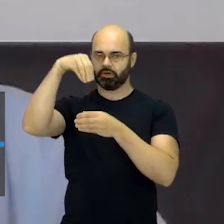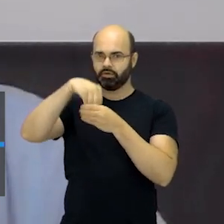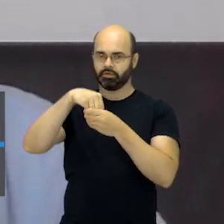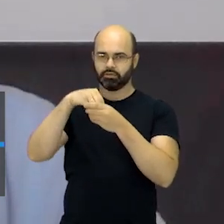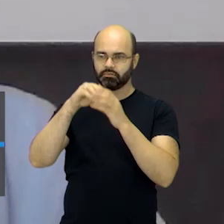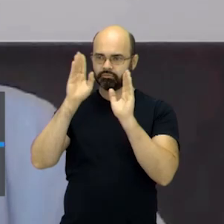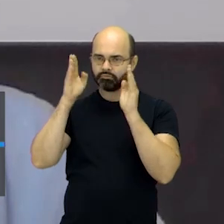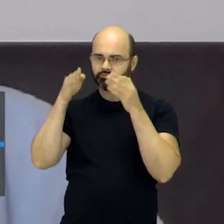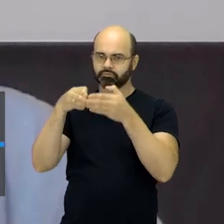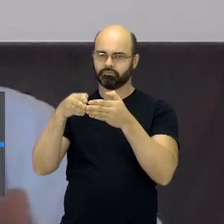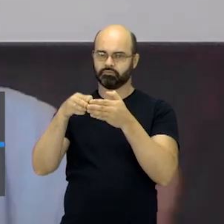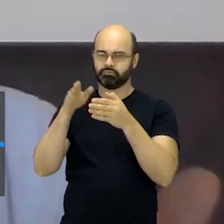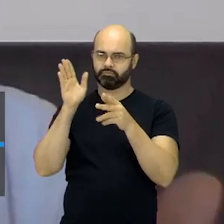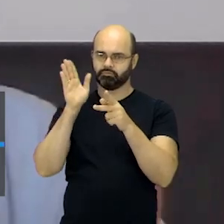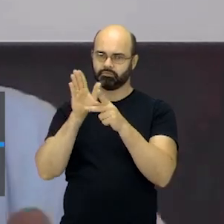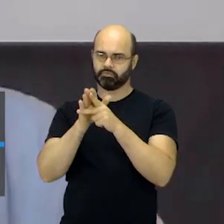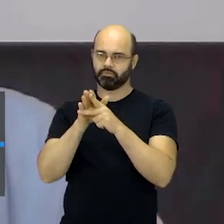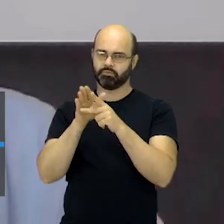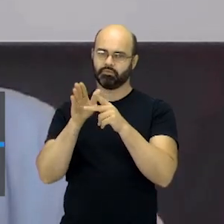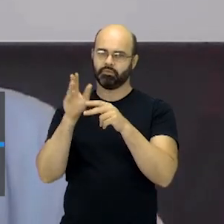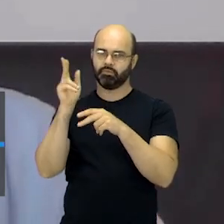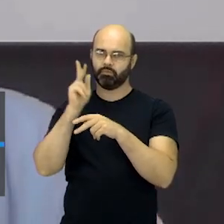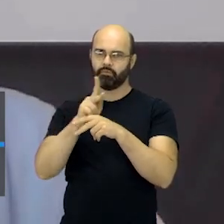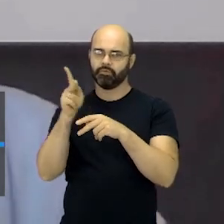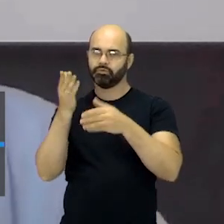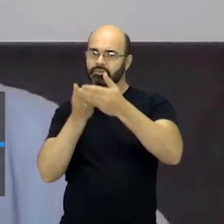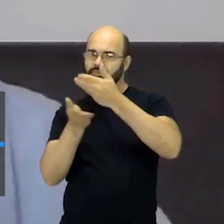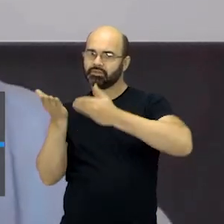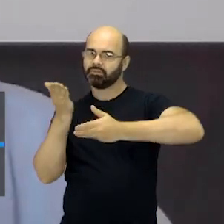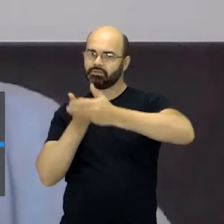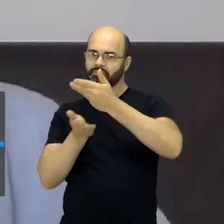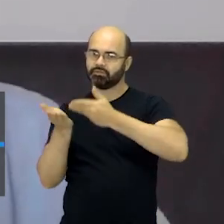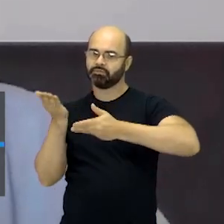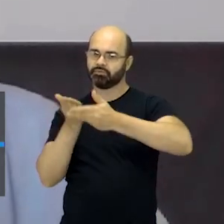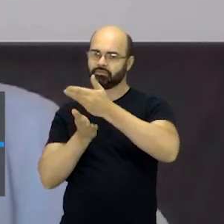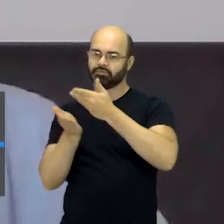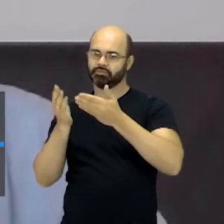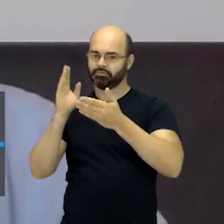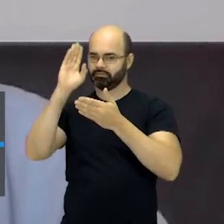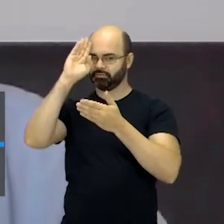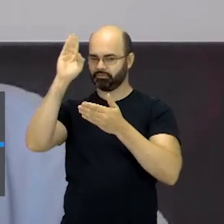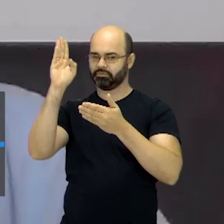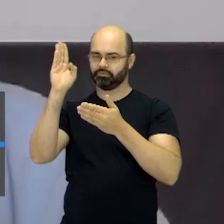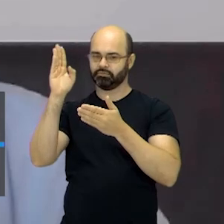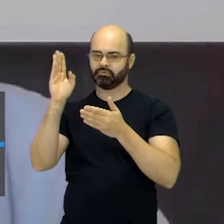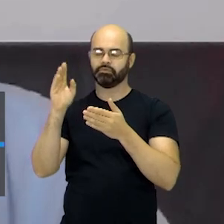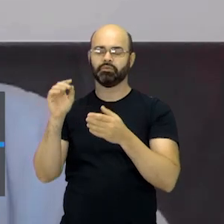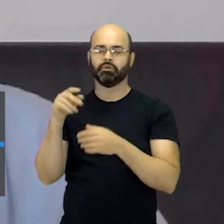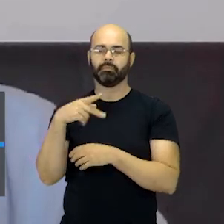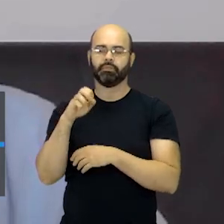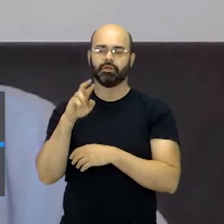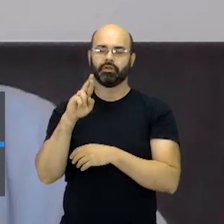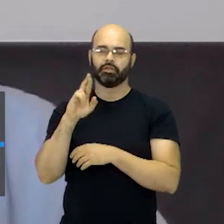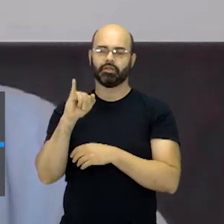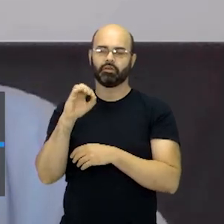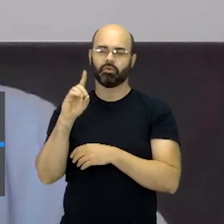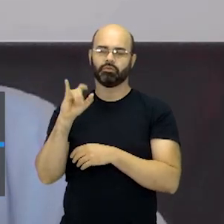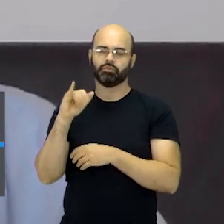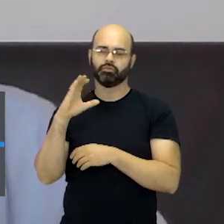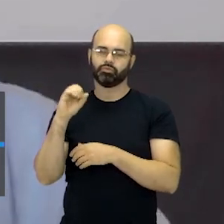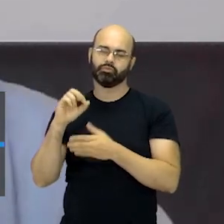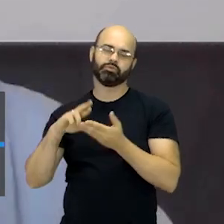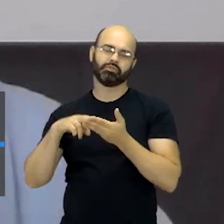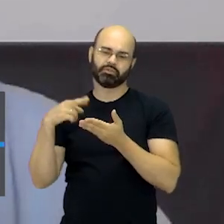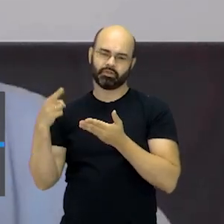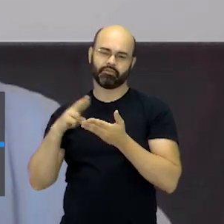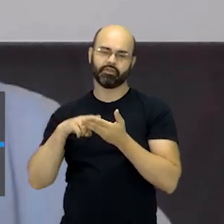para finalidades acadêmicas, né? E aí esse gênero vai circular em periódicos específicos, né? Em revistas especializadas